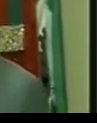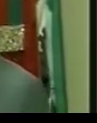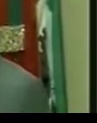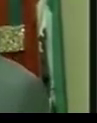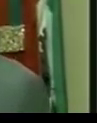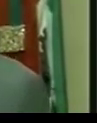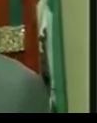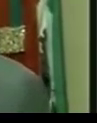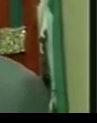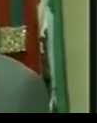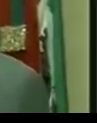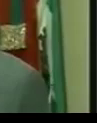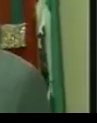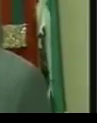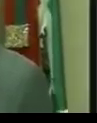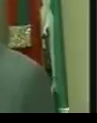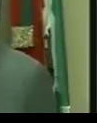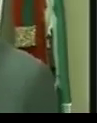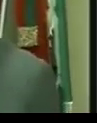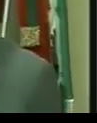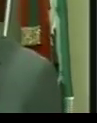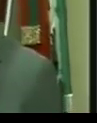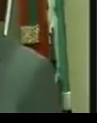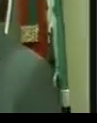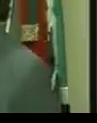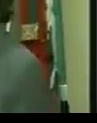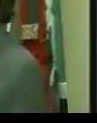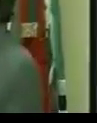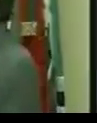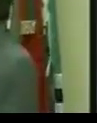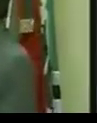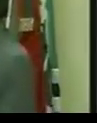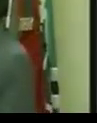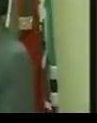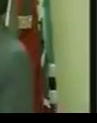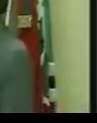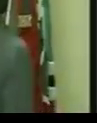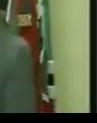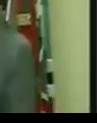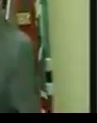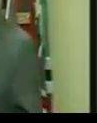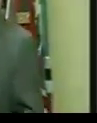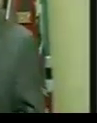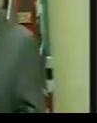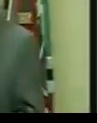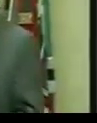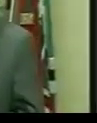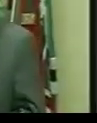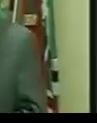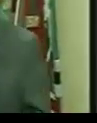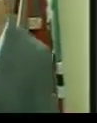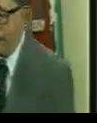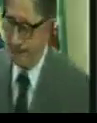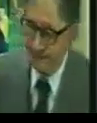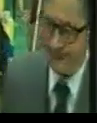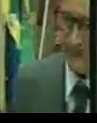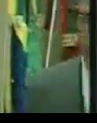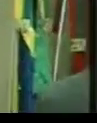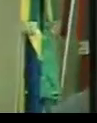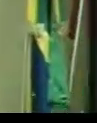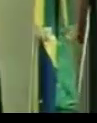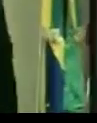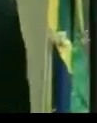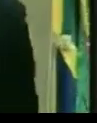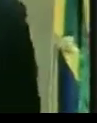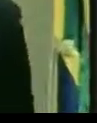o seu objetivo alcançado com clareza. Muito obrigado, vereador. Boa noite. Boa noite a todos. Muito bem, esse